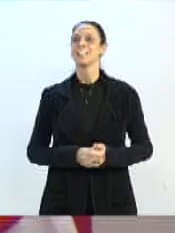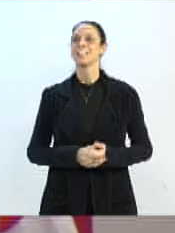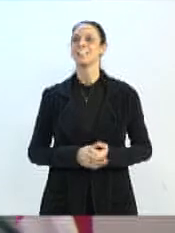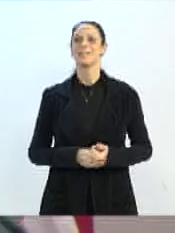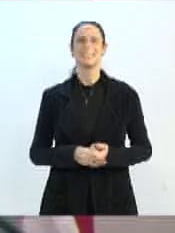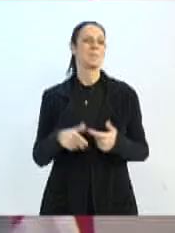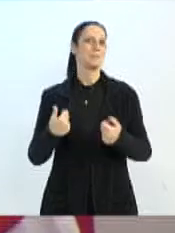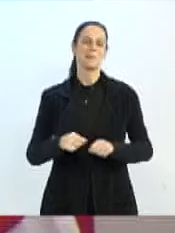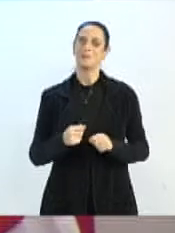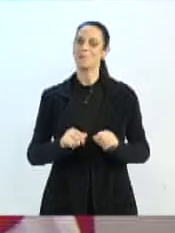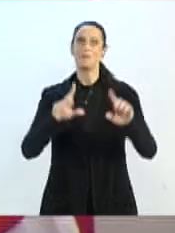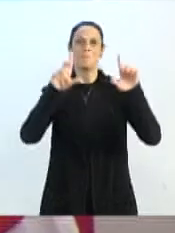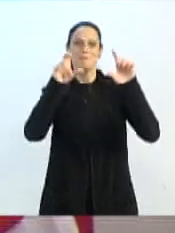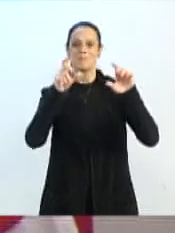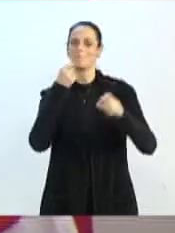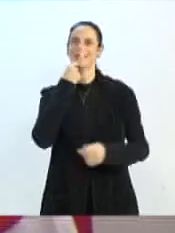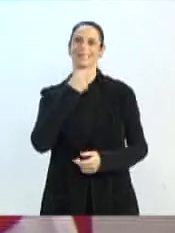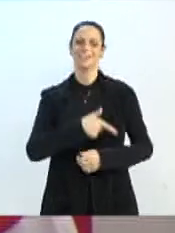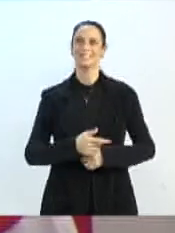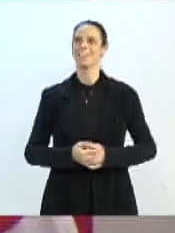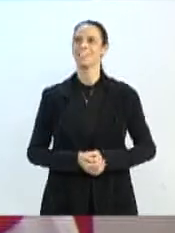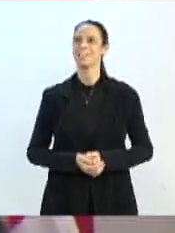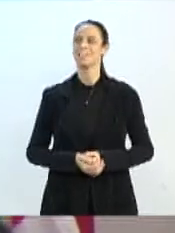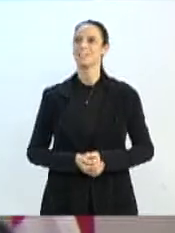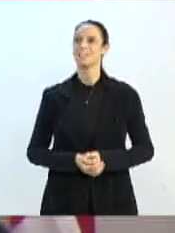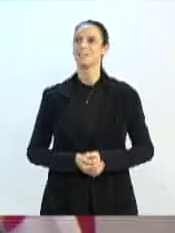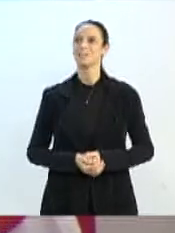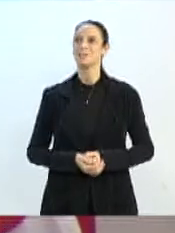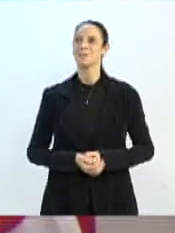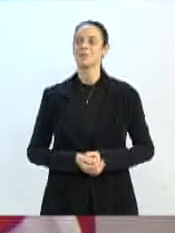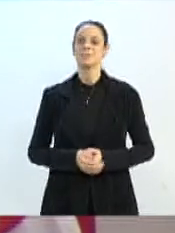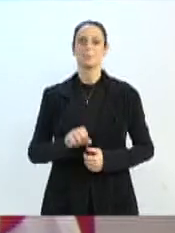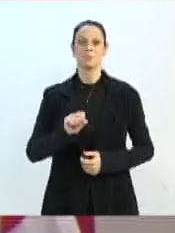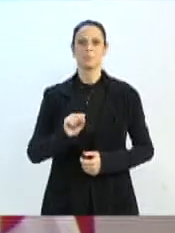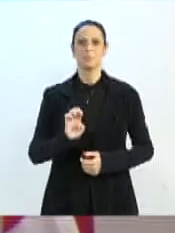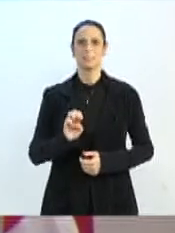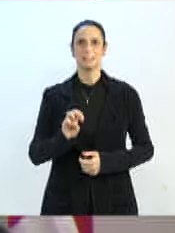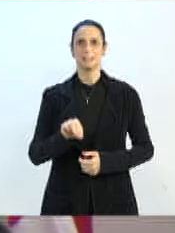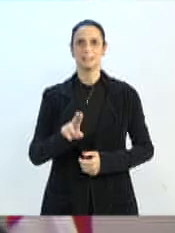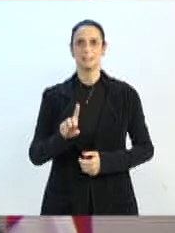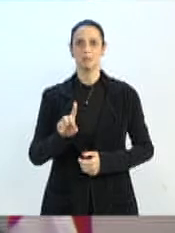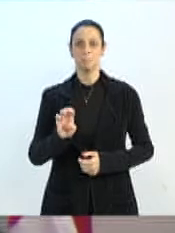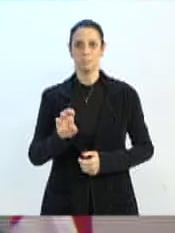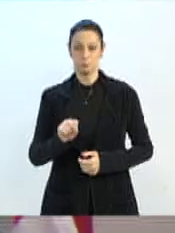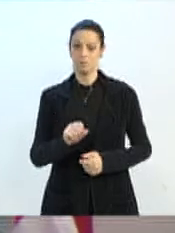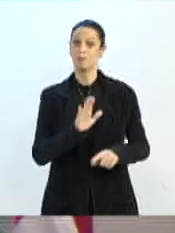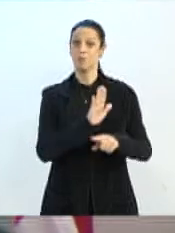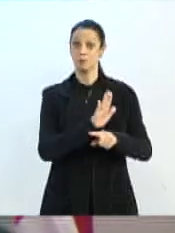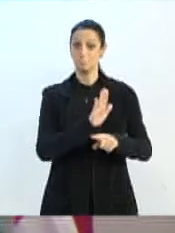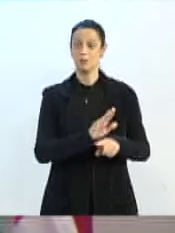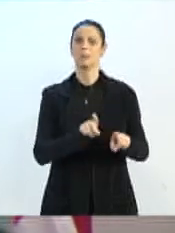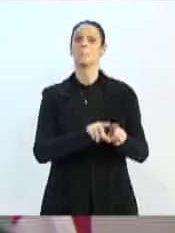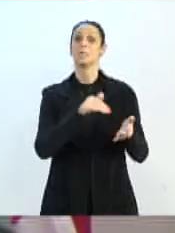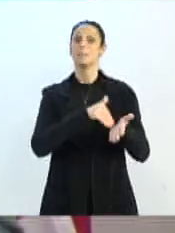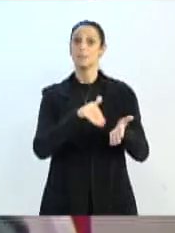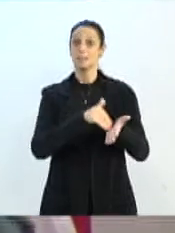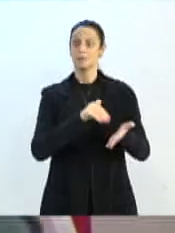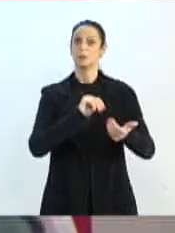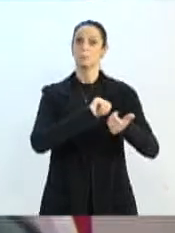que registrar. E por meio da CEMUDES e da Secretaria de Esporte, da Secretaria da